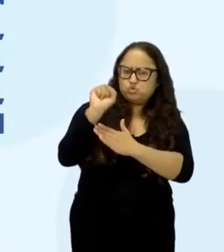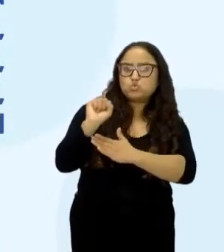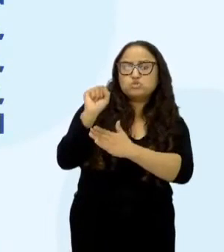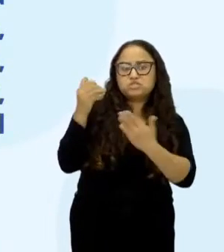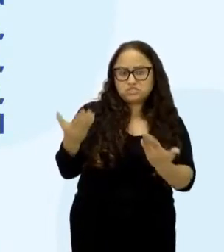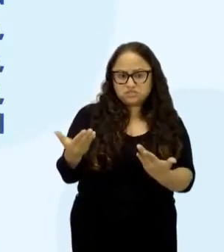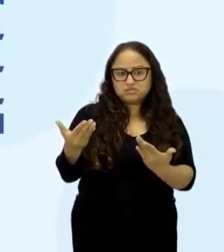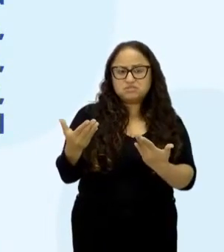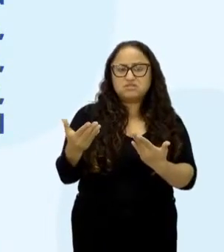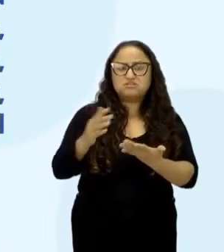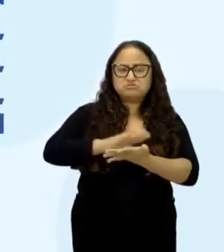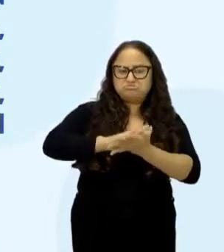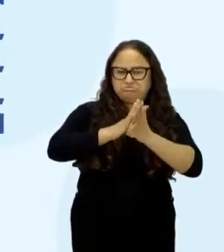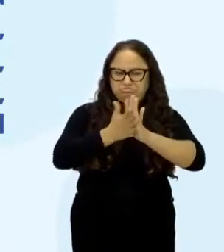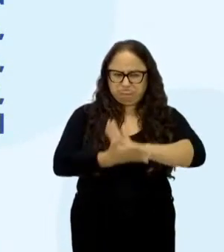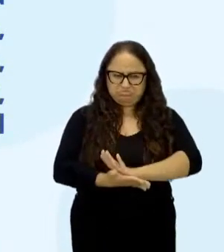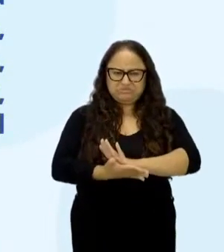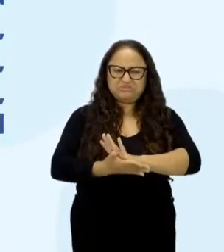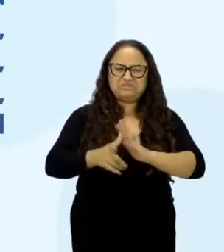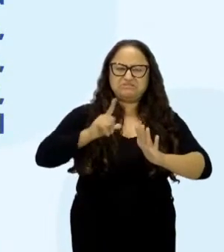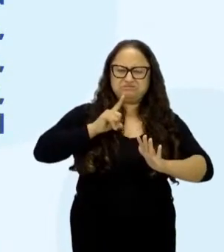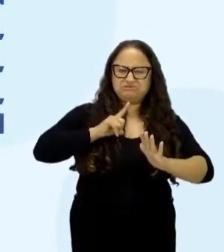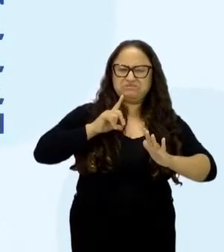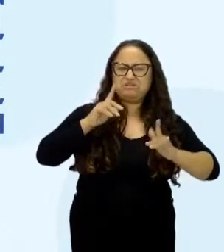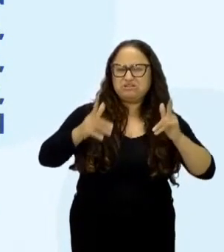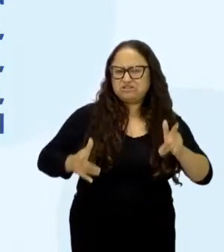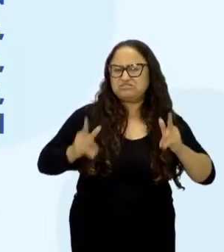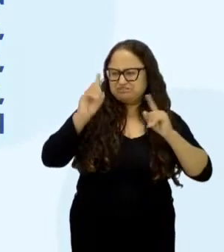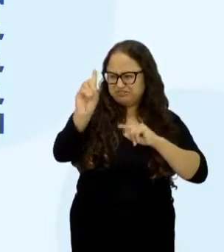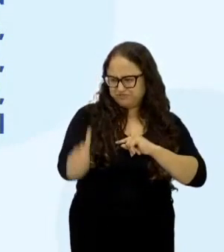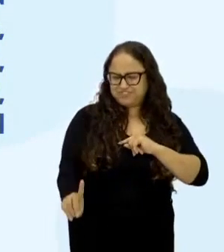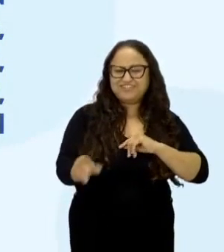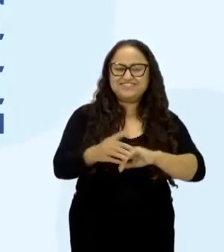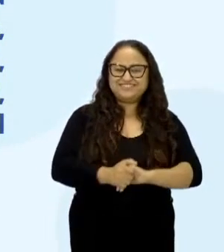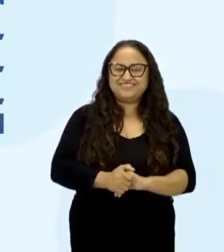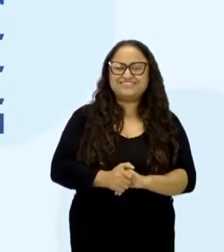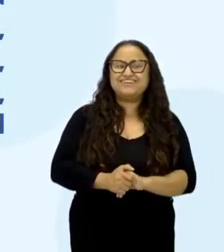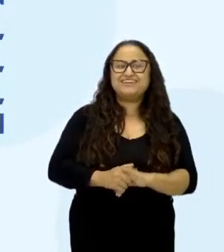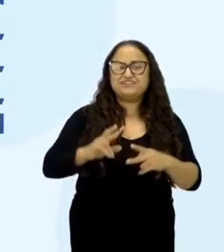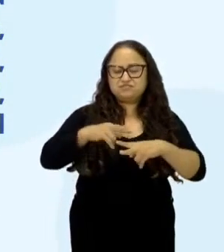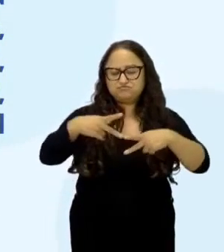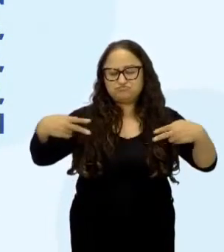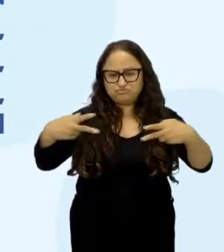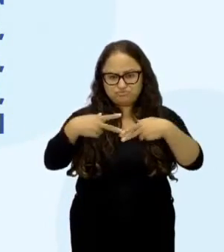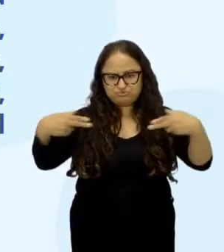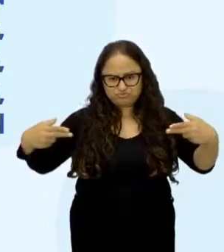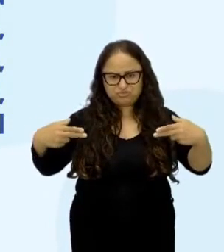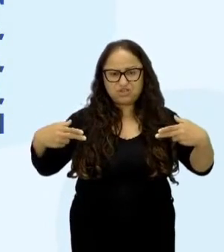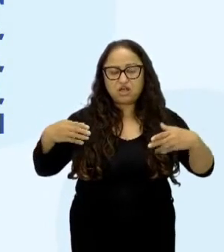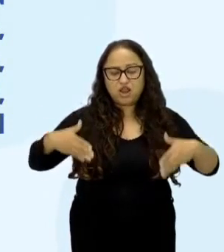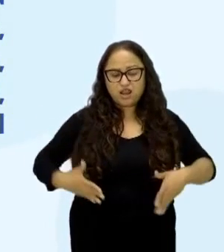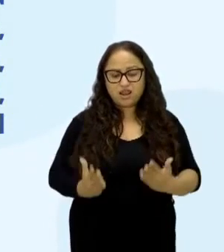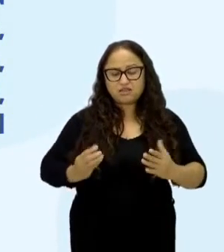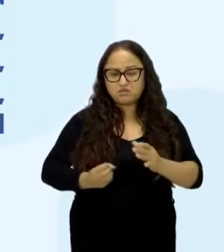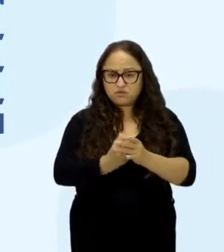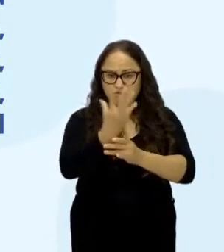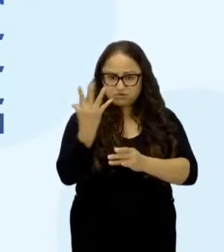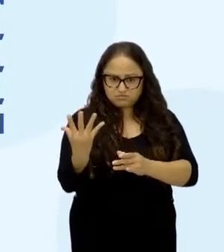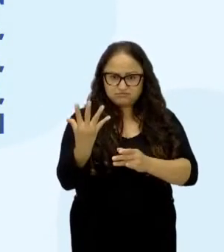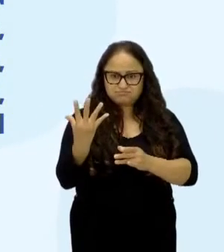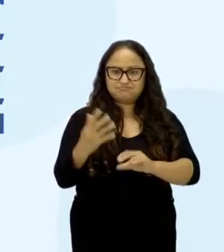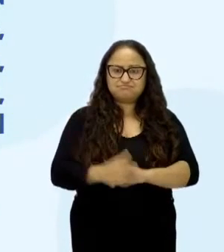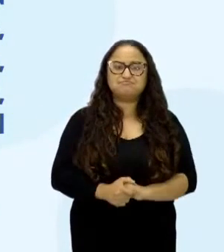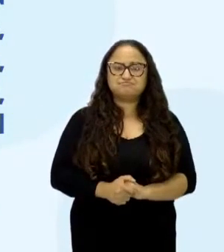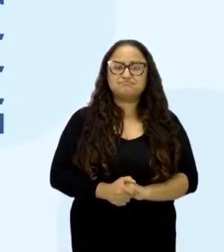civil, disability, né, as desabilidades aí, ou as deficiências, ethnic or national origin, a